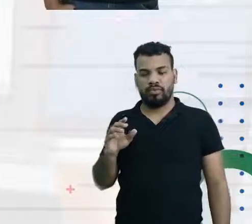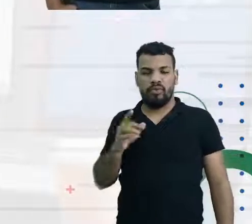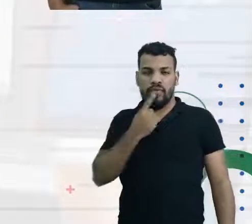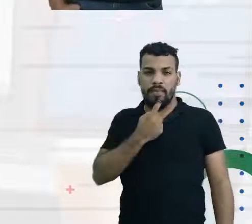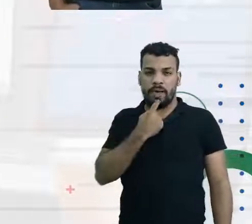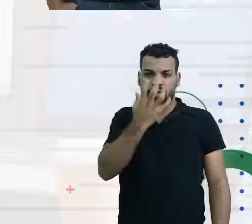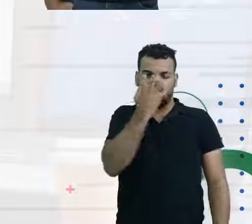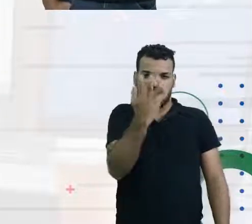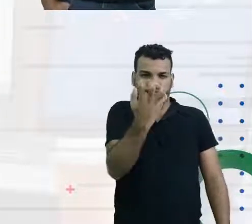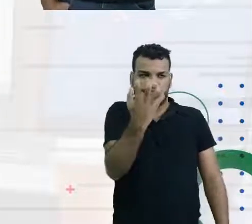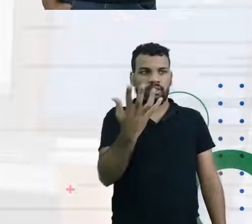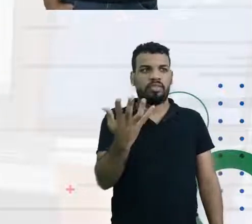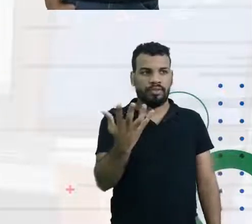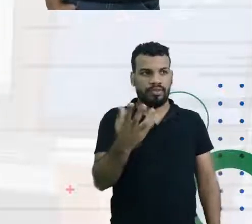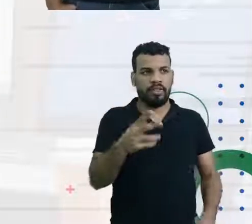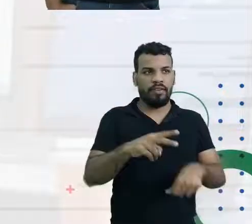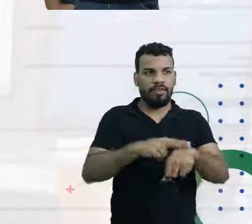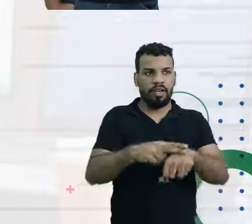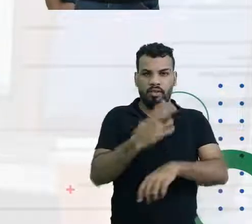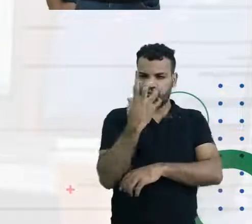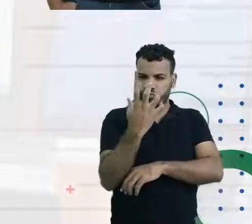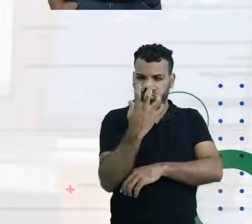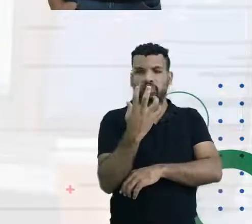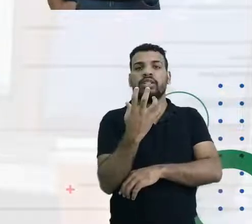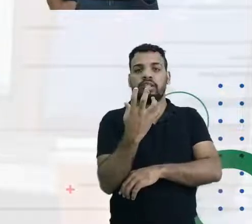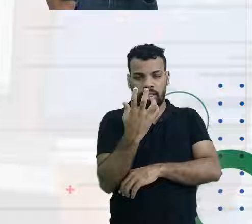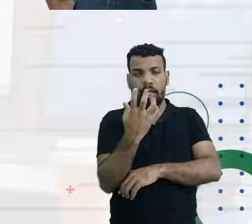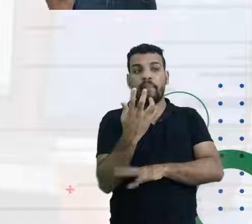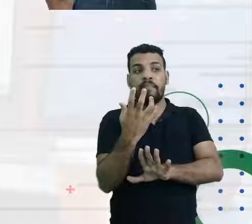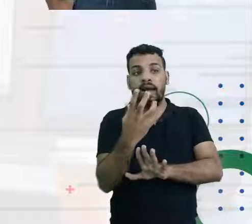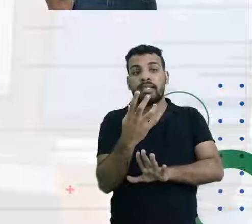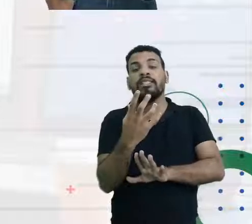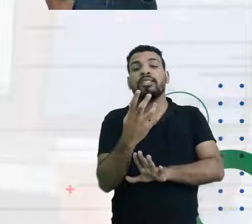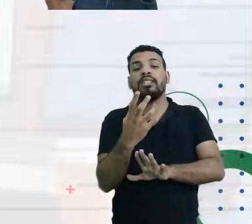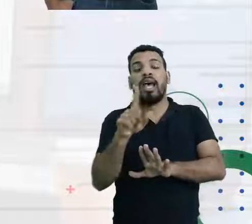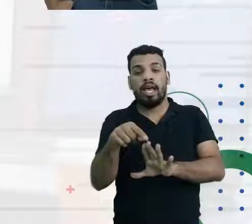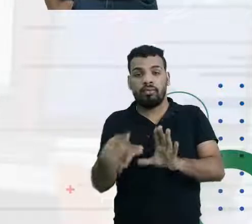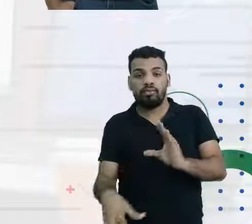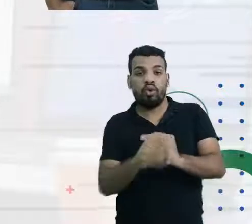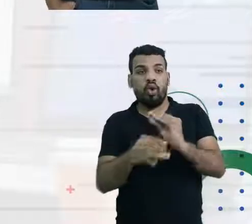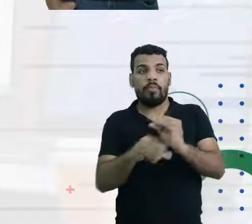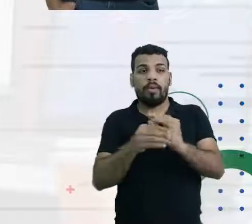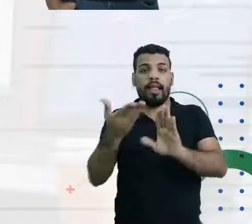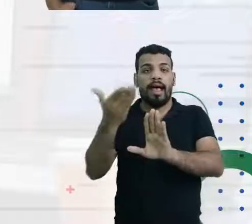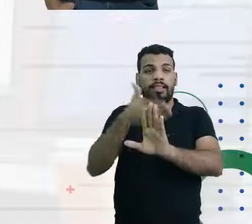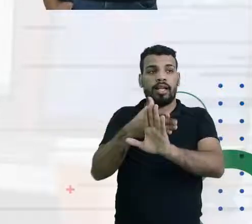muito chamativo e o verde como cores complementares.